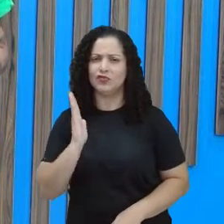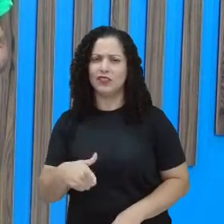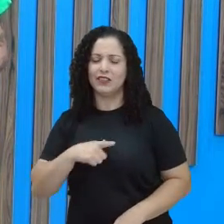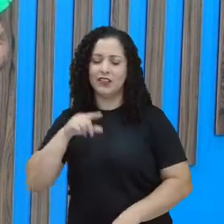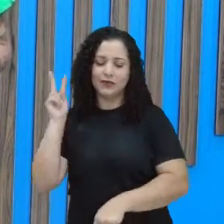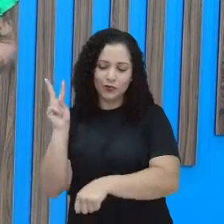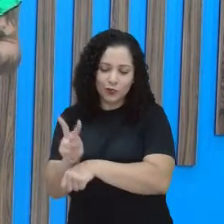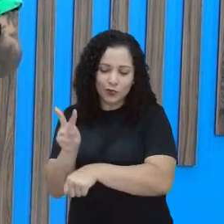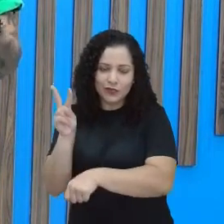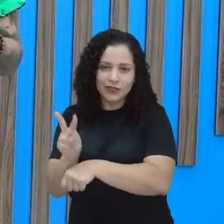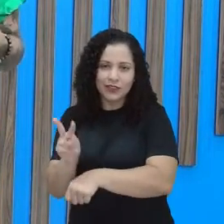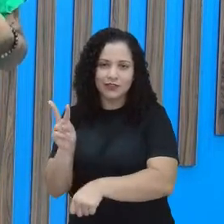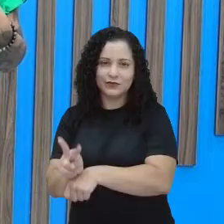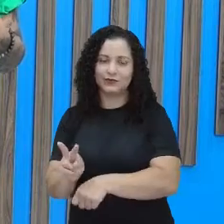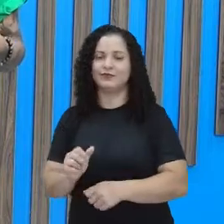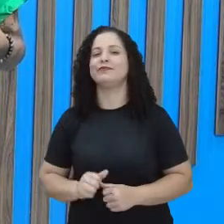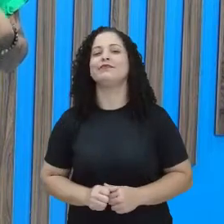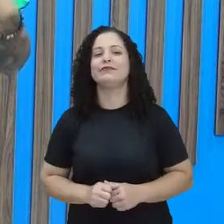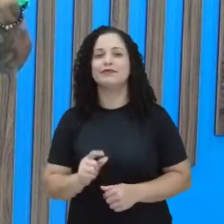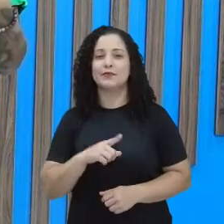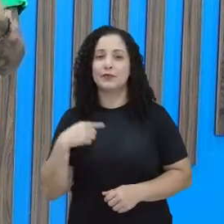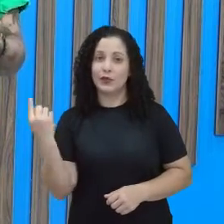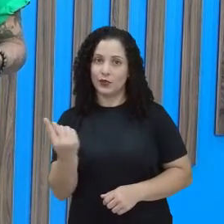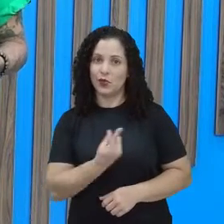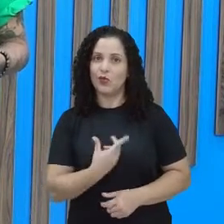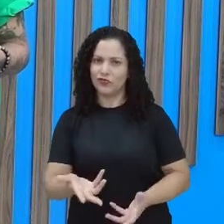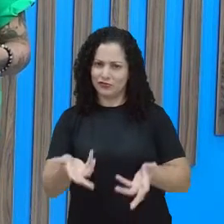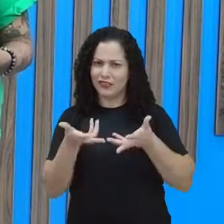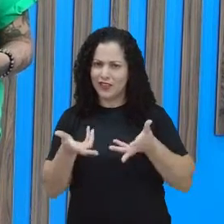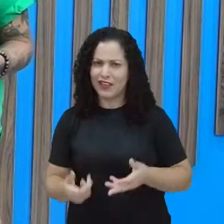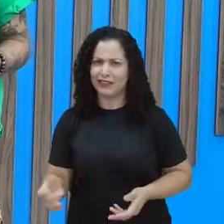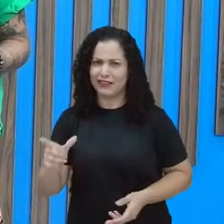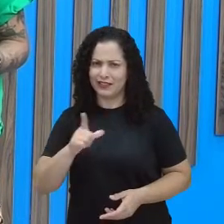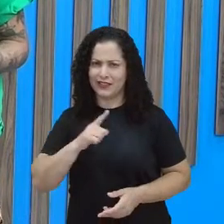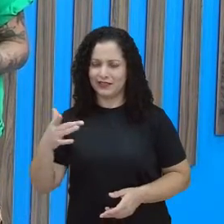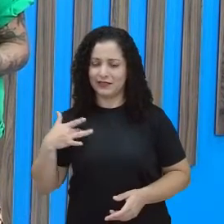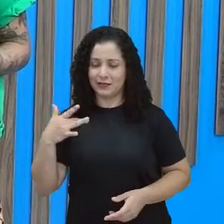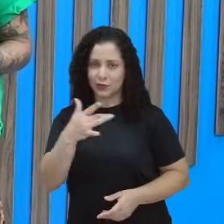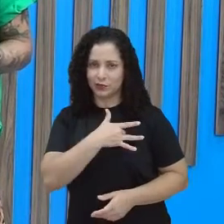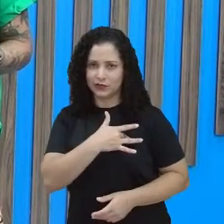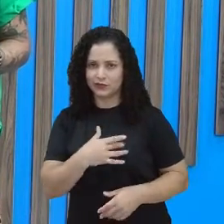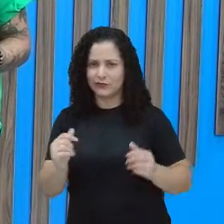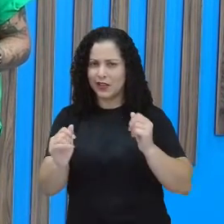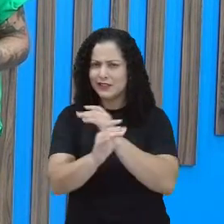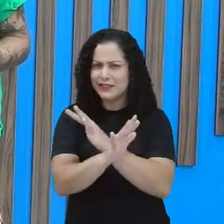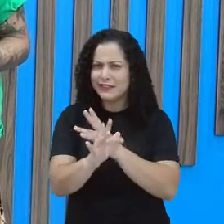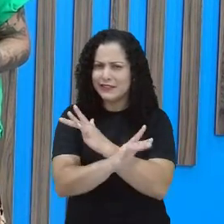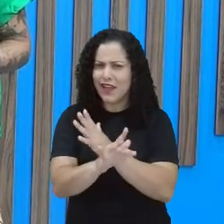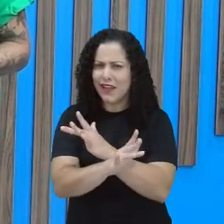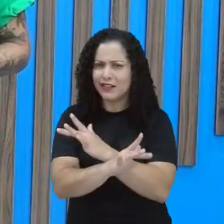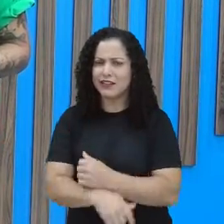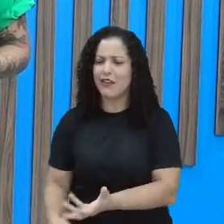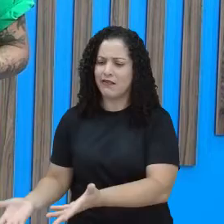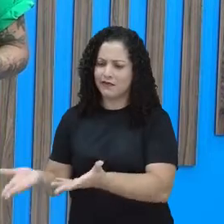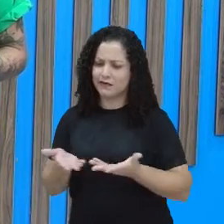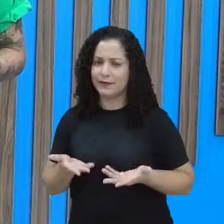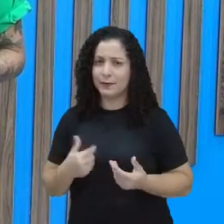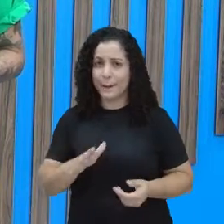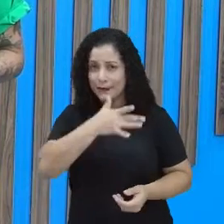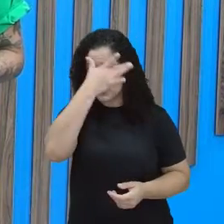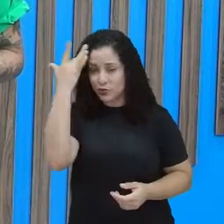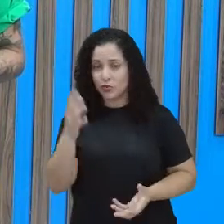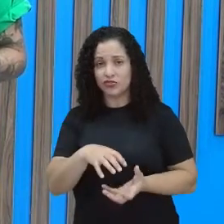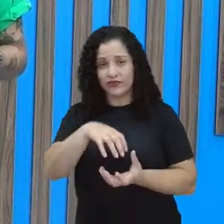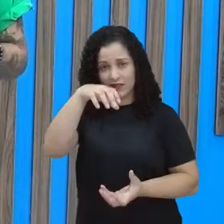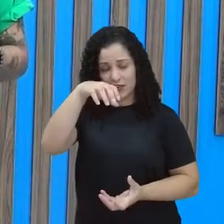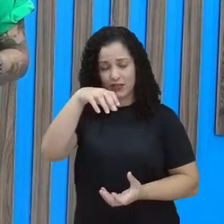cuidado. A gente que quer envelhecer com saúde, será que a cidade comporta os idosos da forma